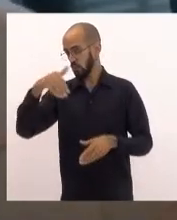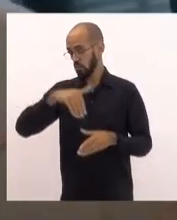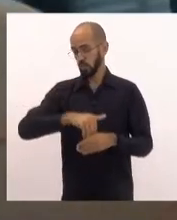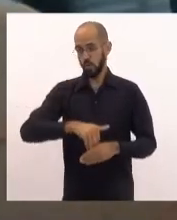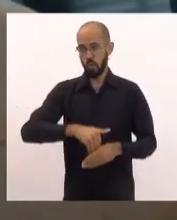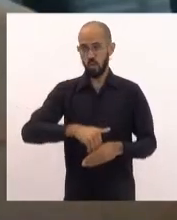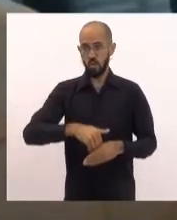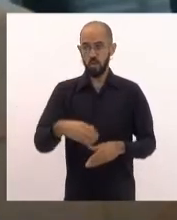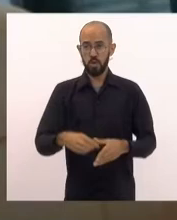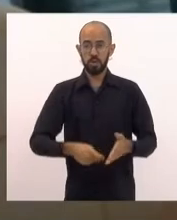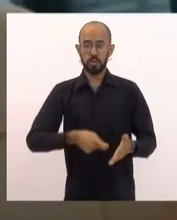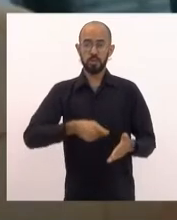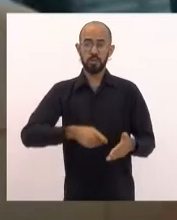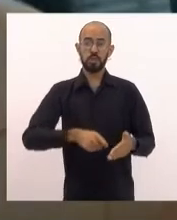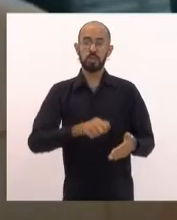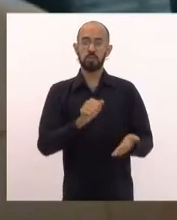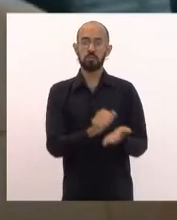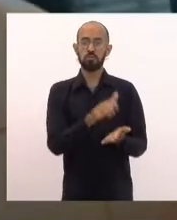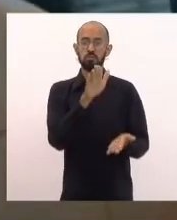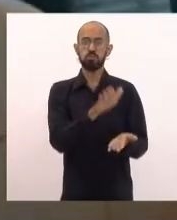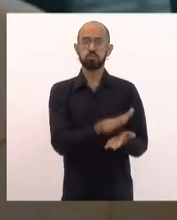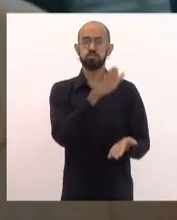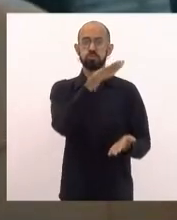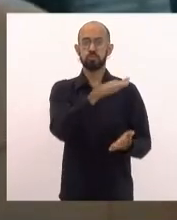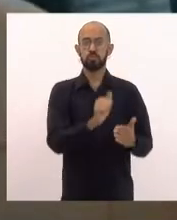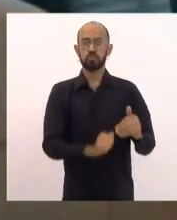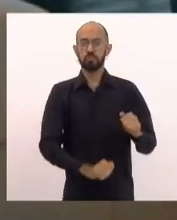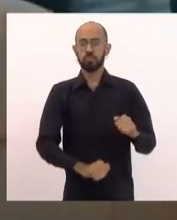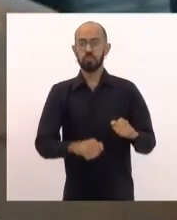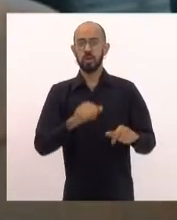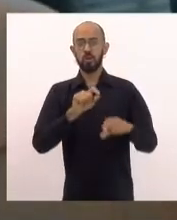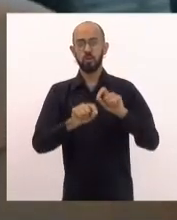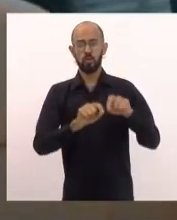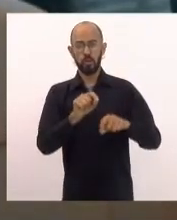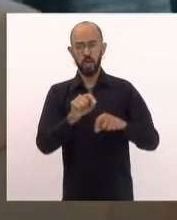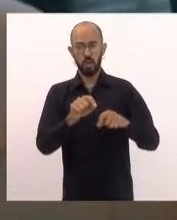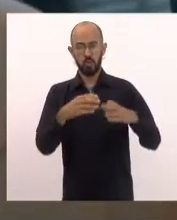os estabelecimentos que promovam ou